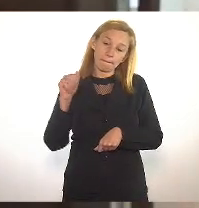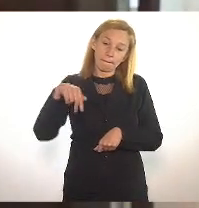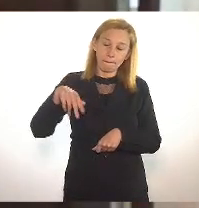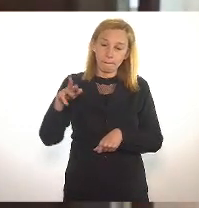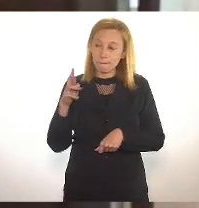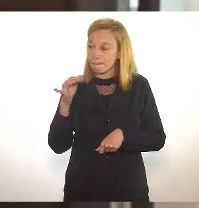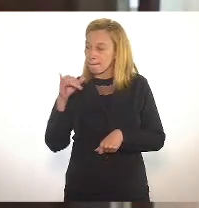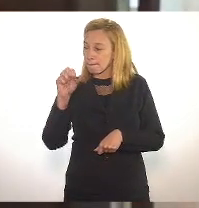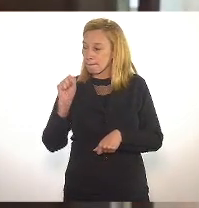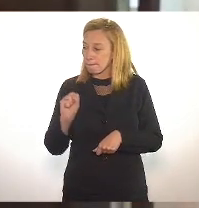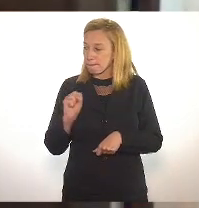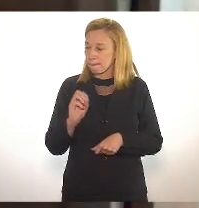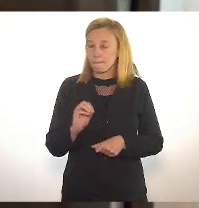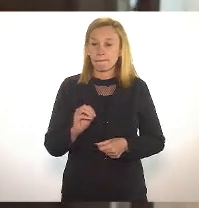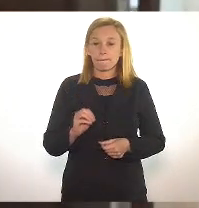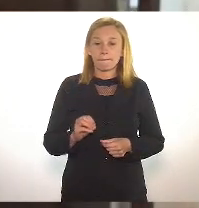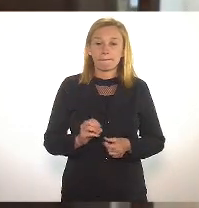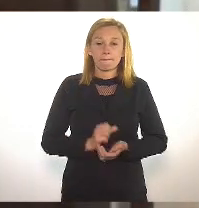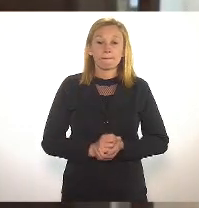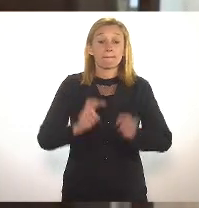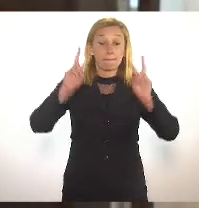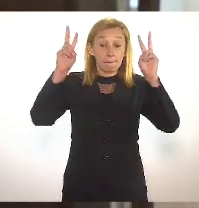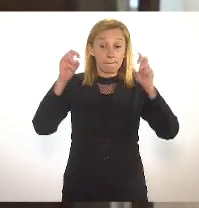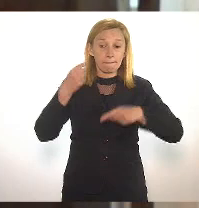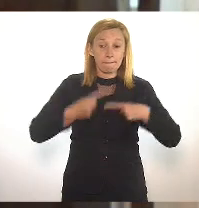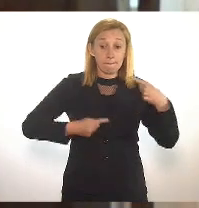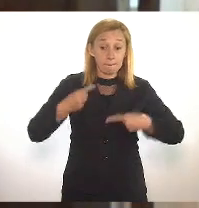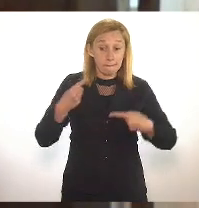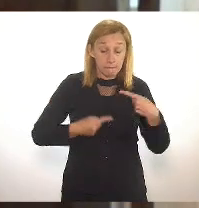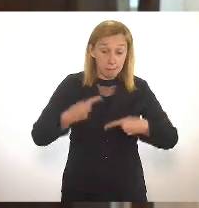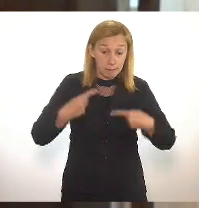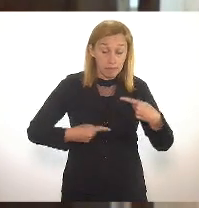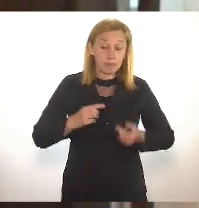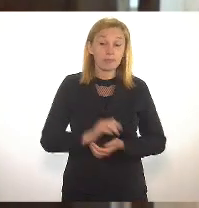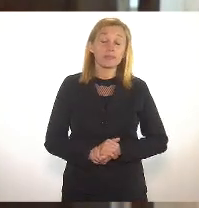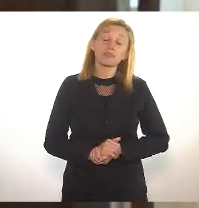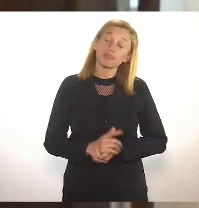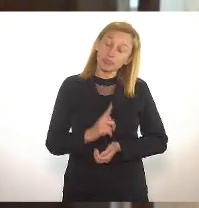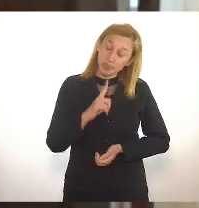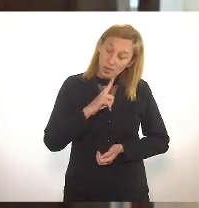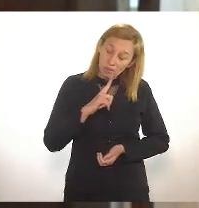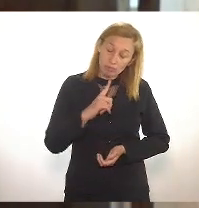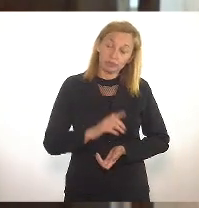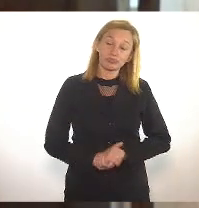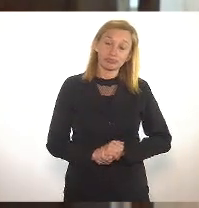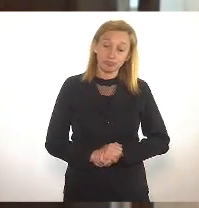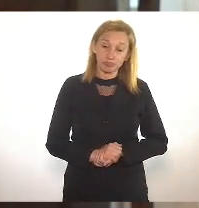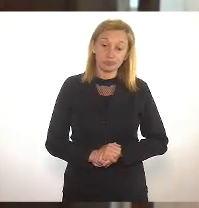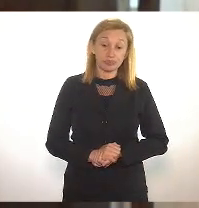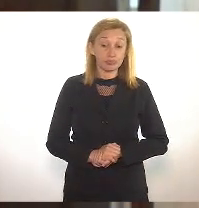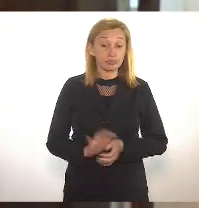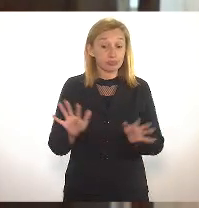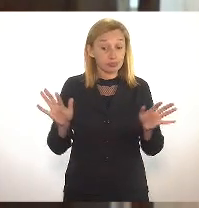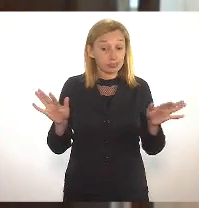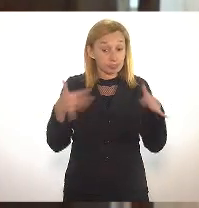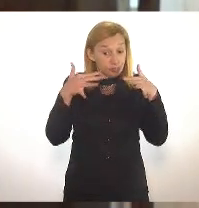que marca a política, nós temos que ficar